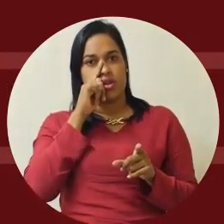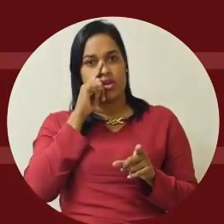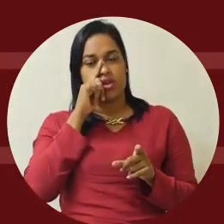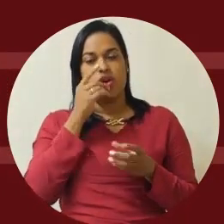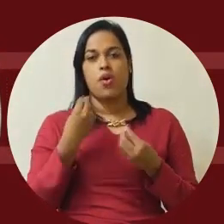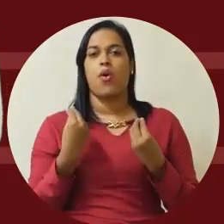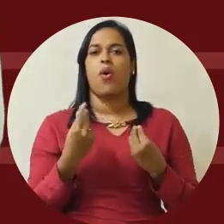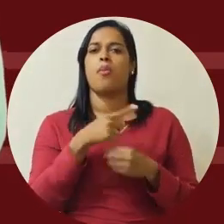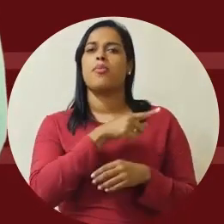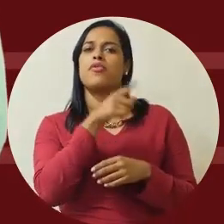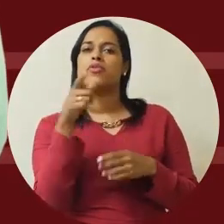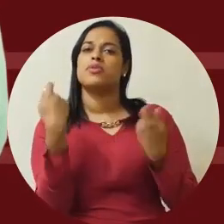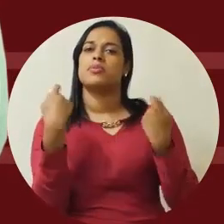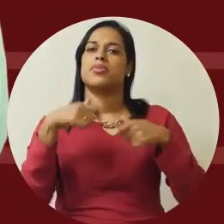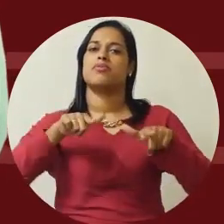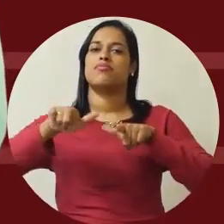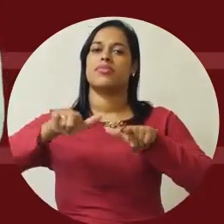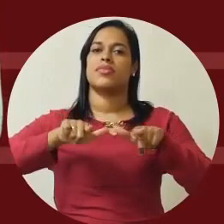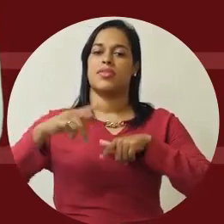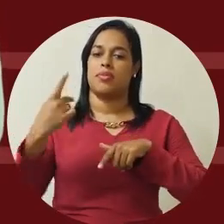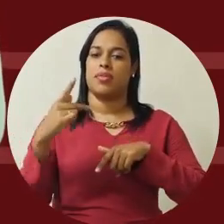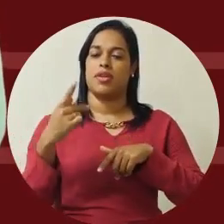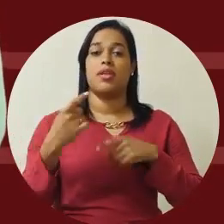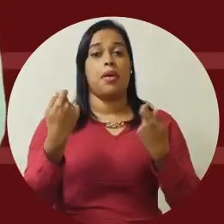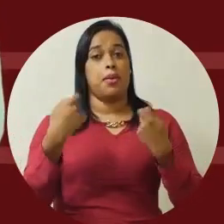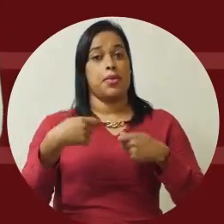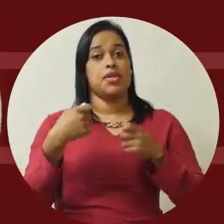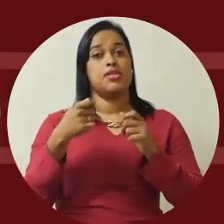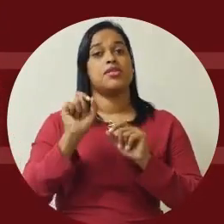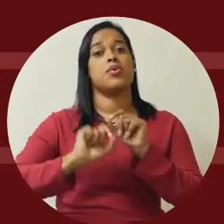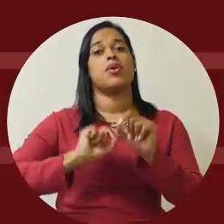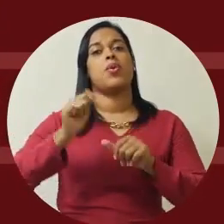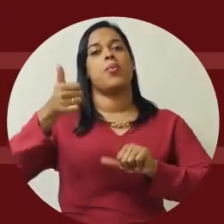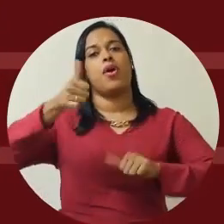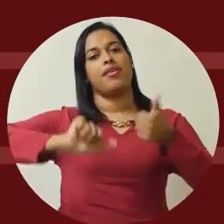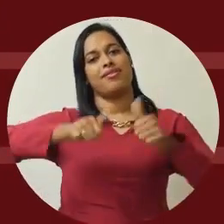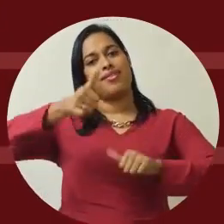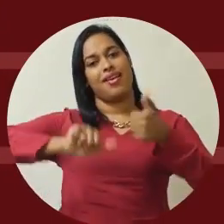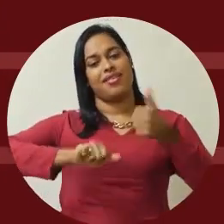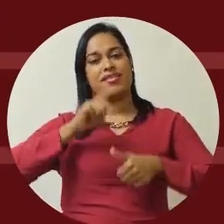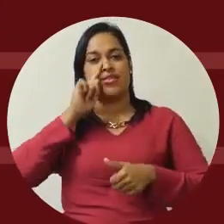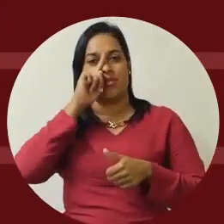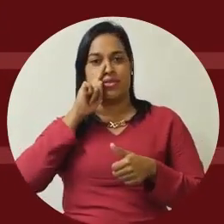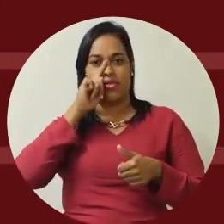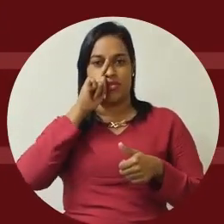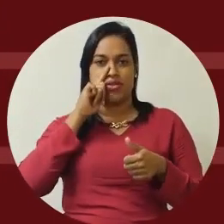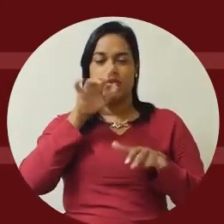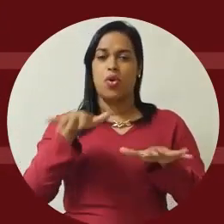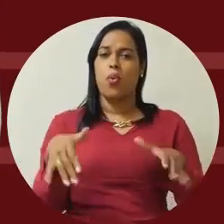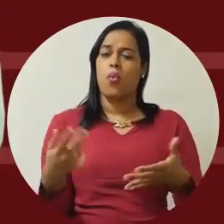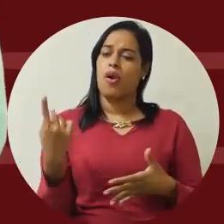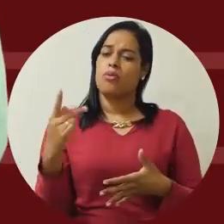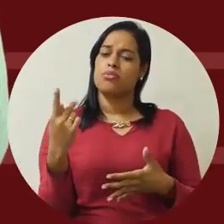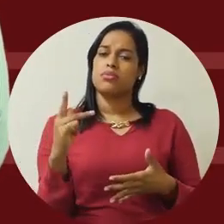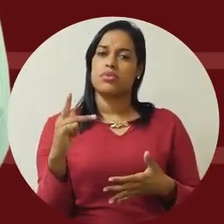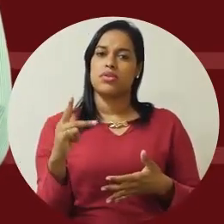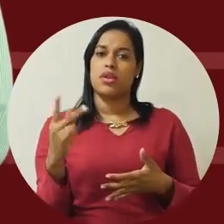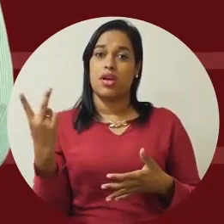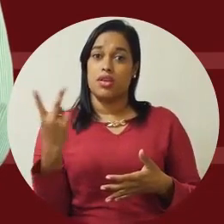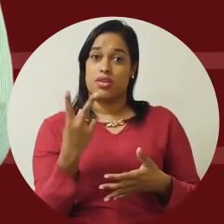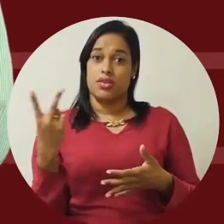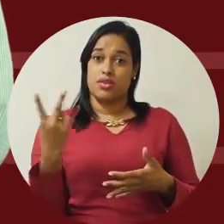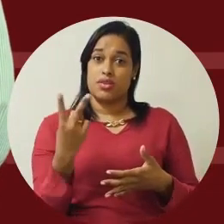como você deve trabalhar nos você deve promover uma análise dos riscos e quais são as